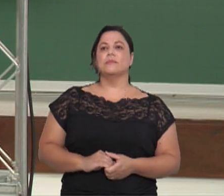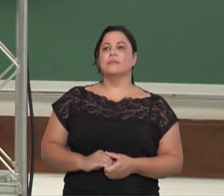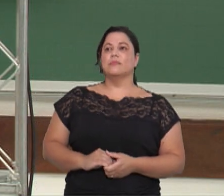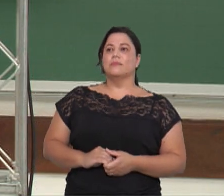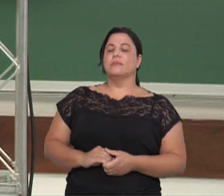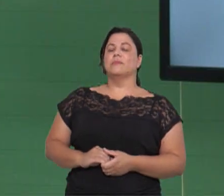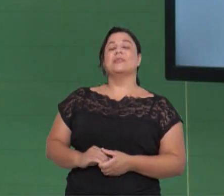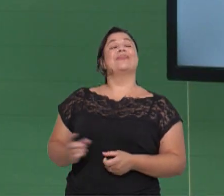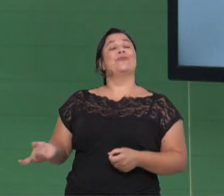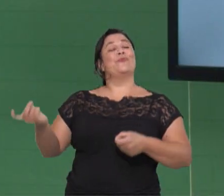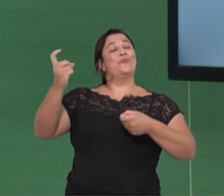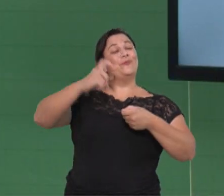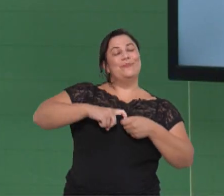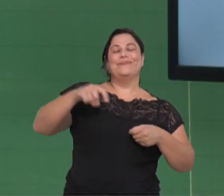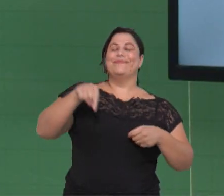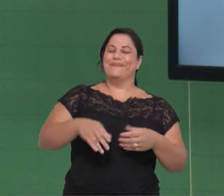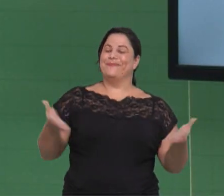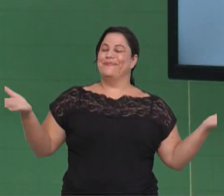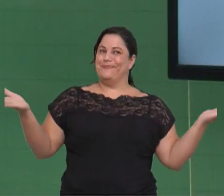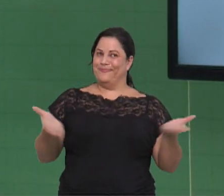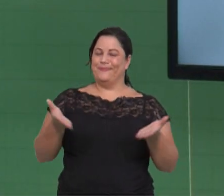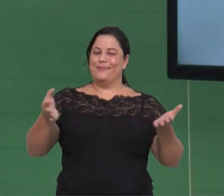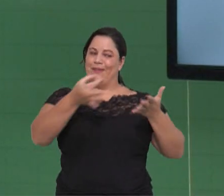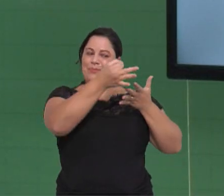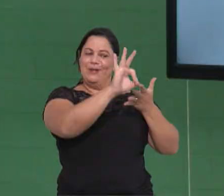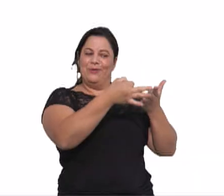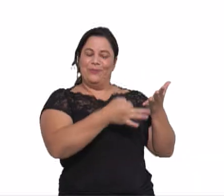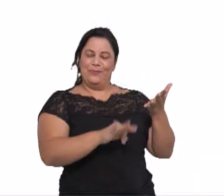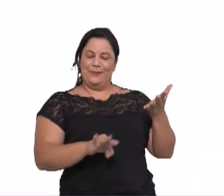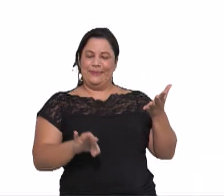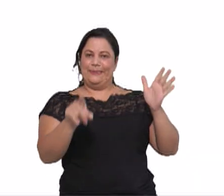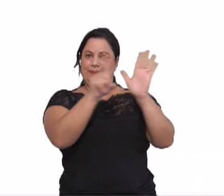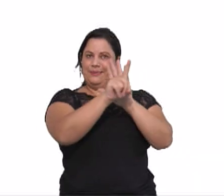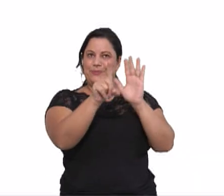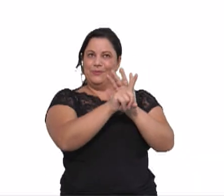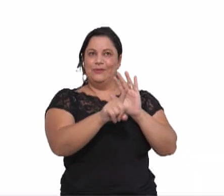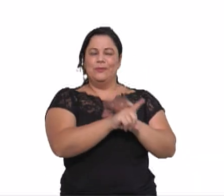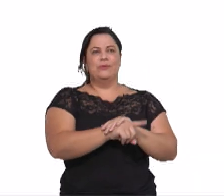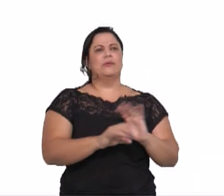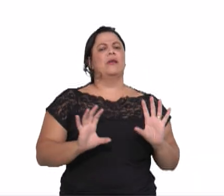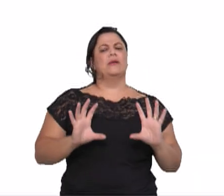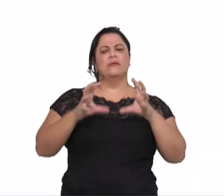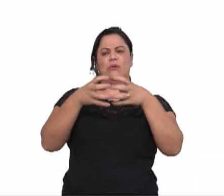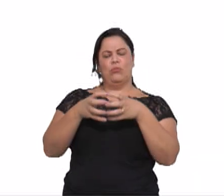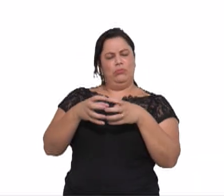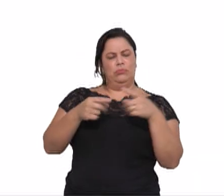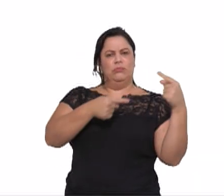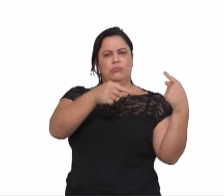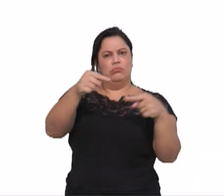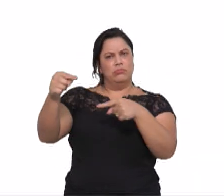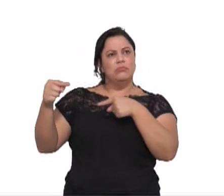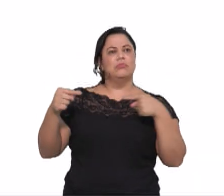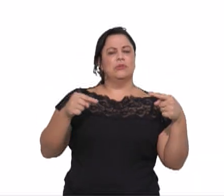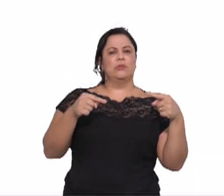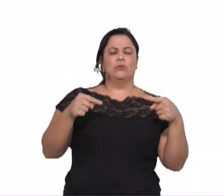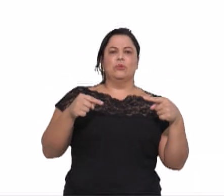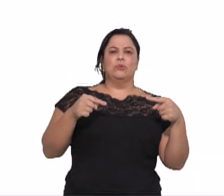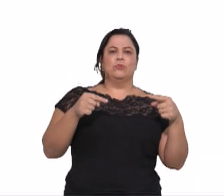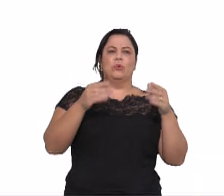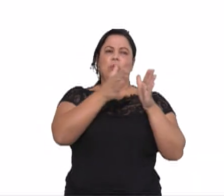Voltamos aqui, galerinha, para a correção do quiz. São grupos políticos do período da Convenção Nacional,